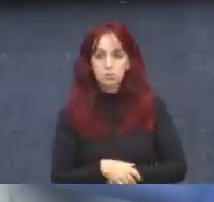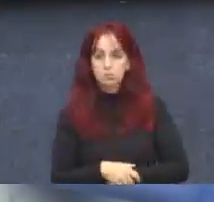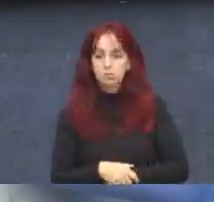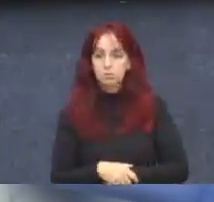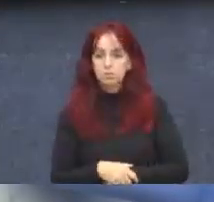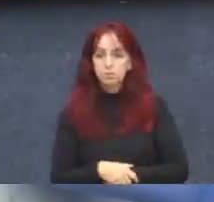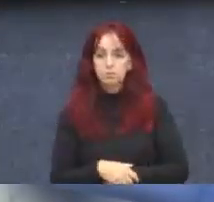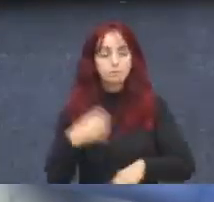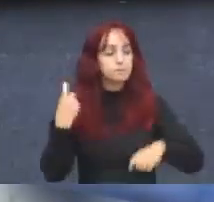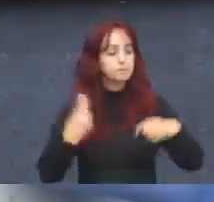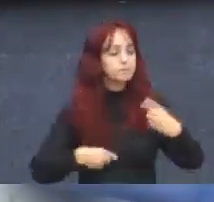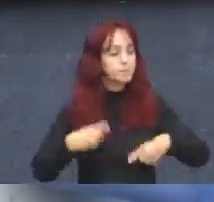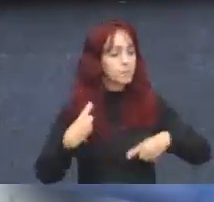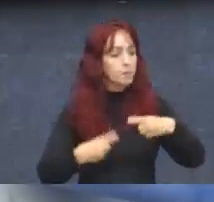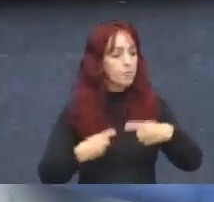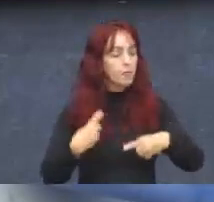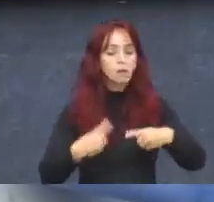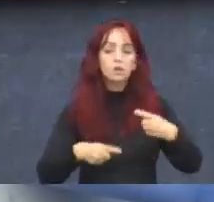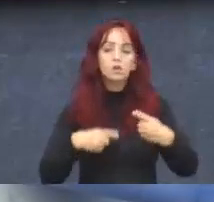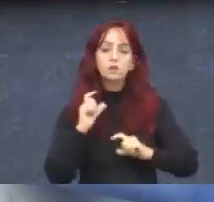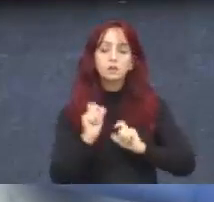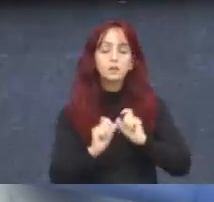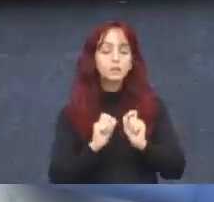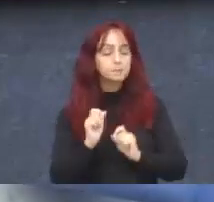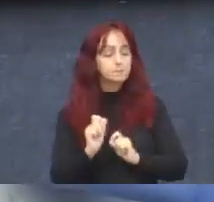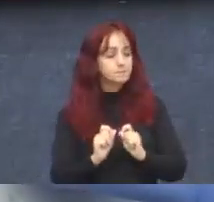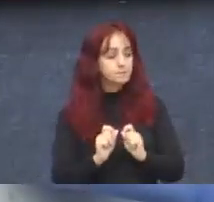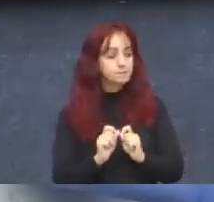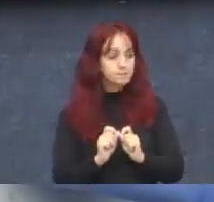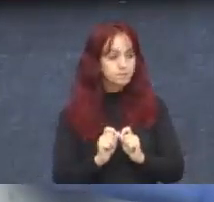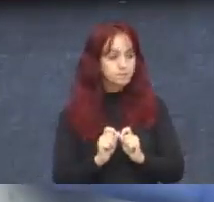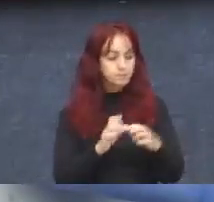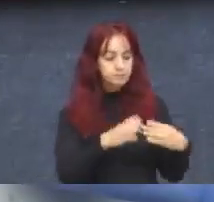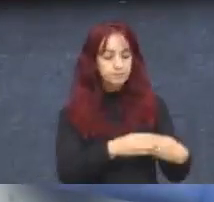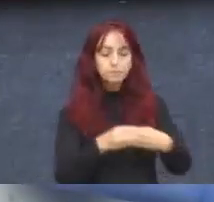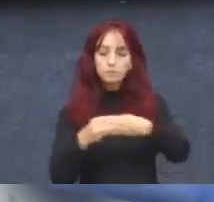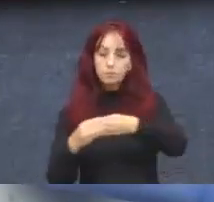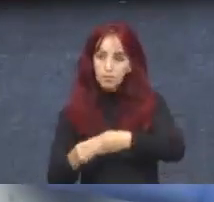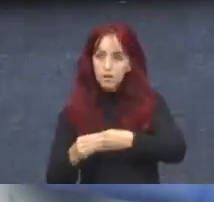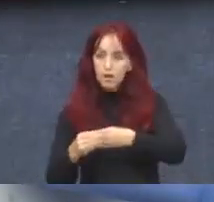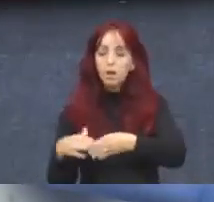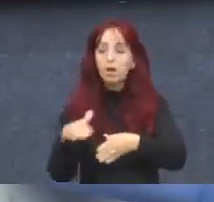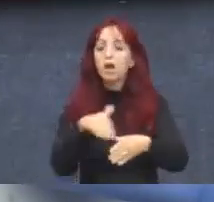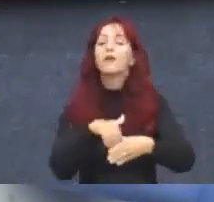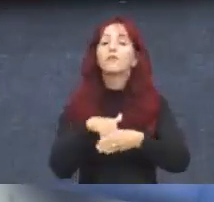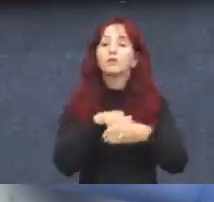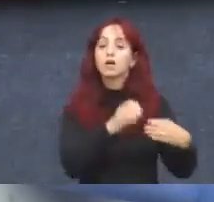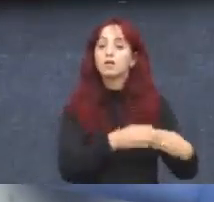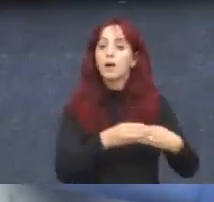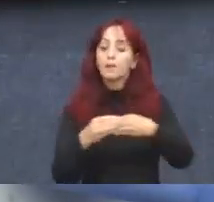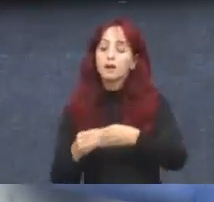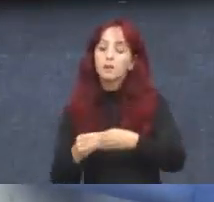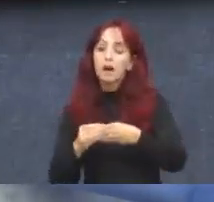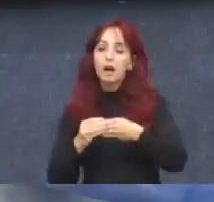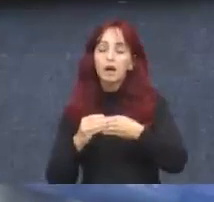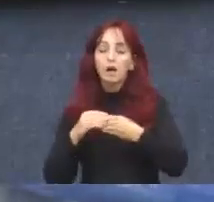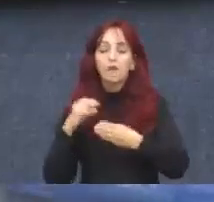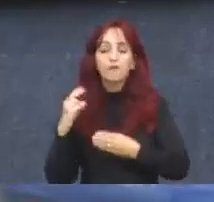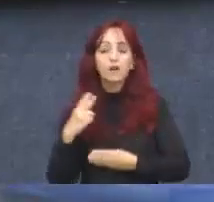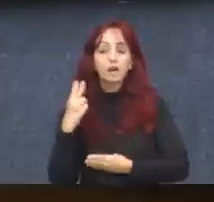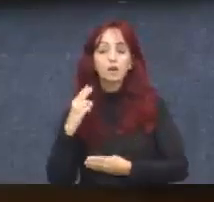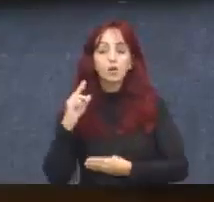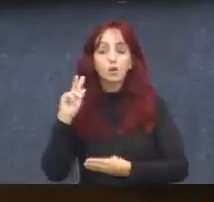Em discussão? Para discutir? Para encaminhar? Em votação, para encaminhar, vereador Elinho, da